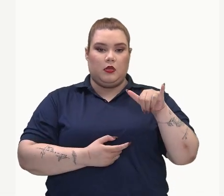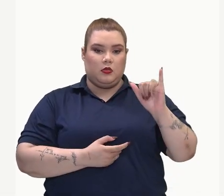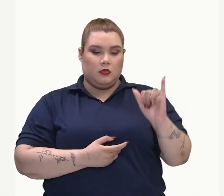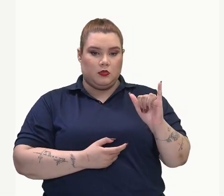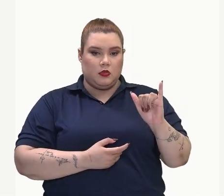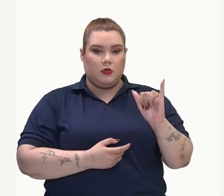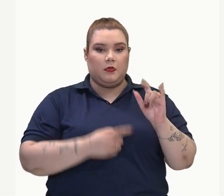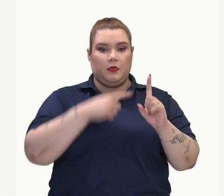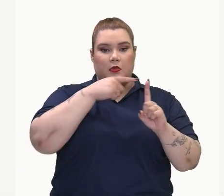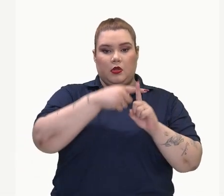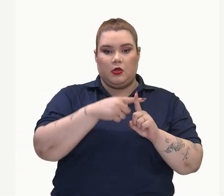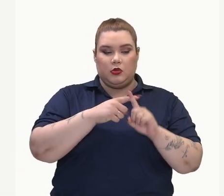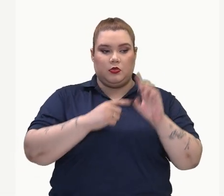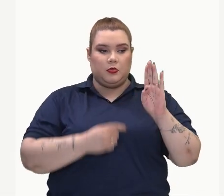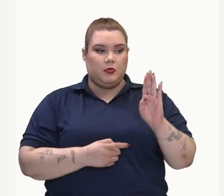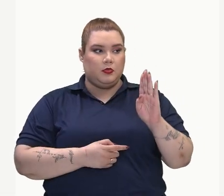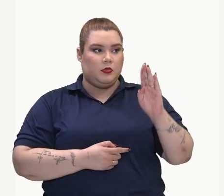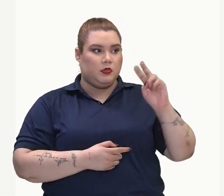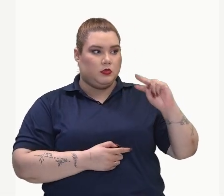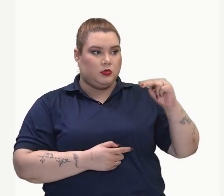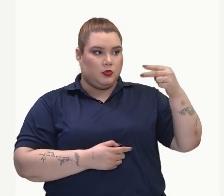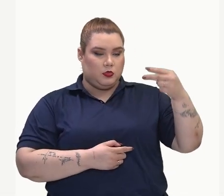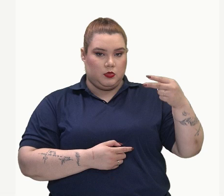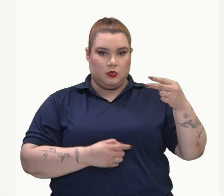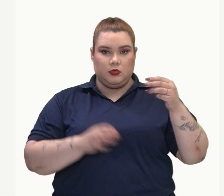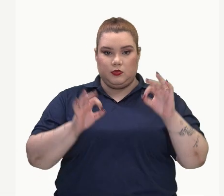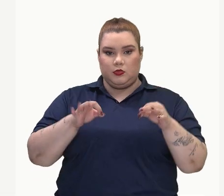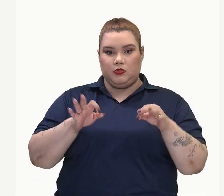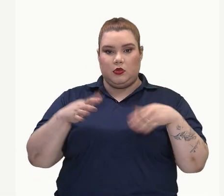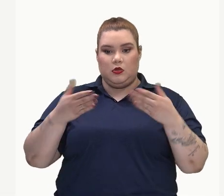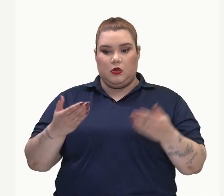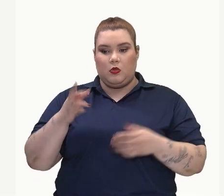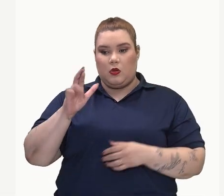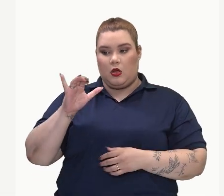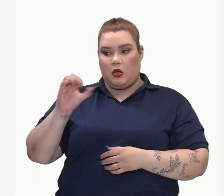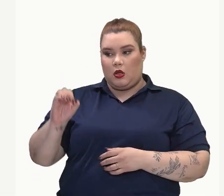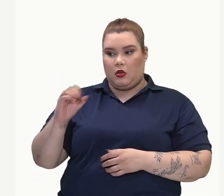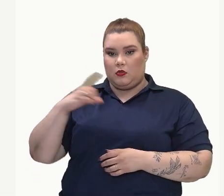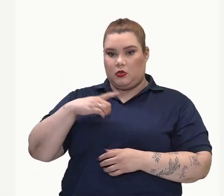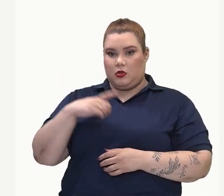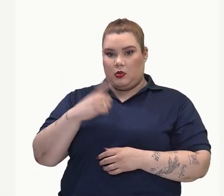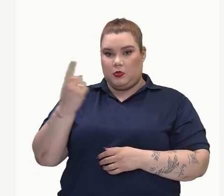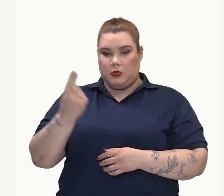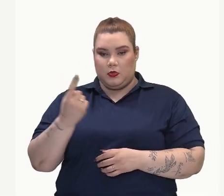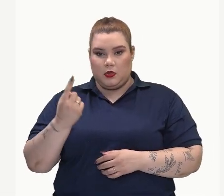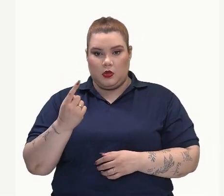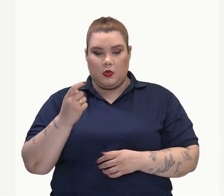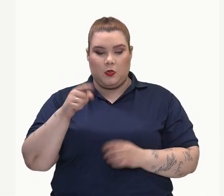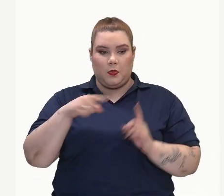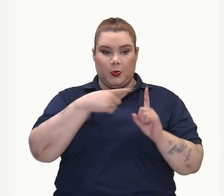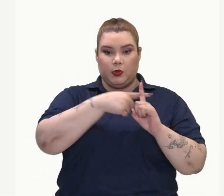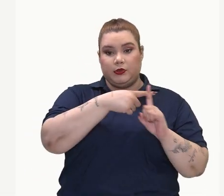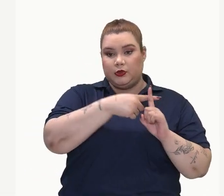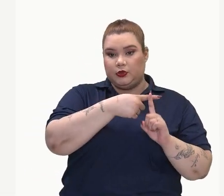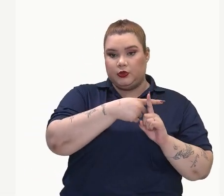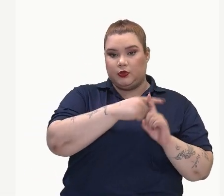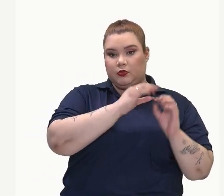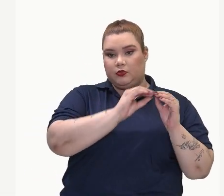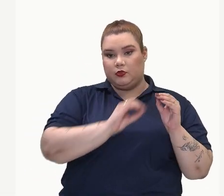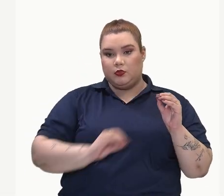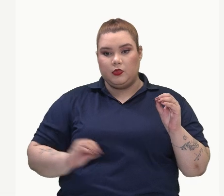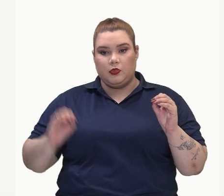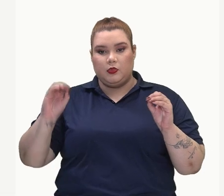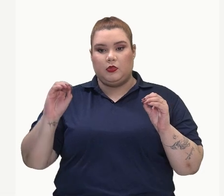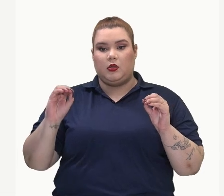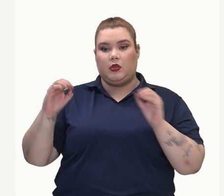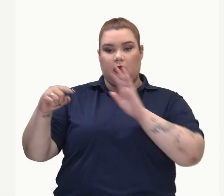mais o quadrado do segundo. E o raio que estava no primeiro membro, lá como positivo, ele vem para o primeiro membro negativo.